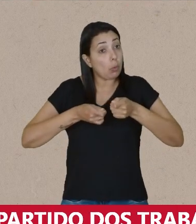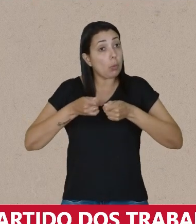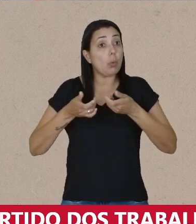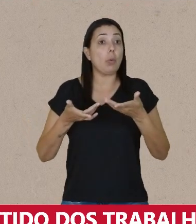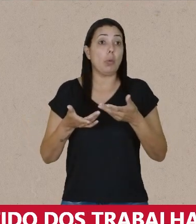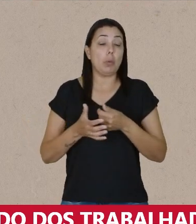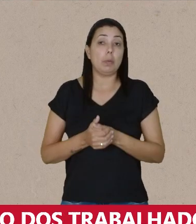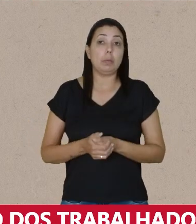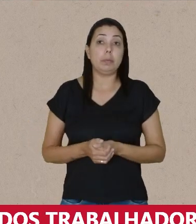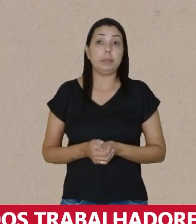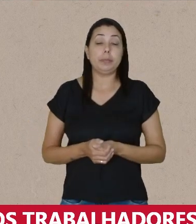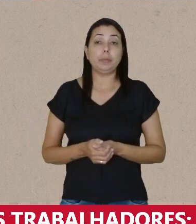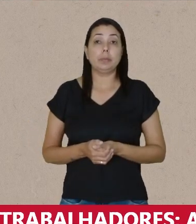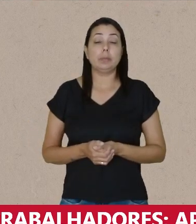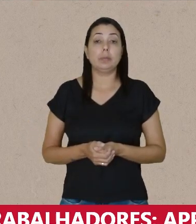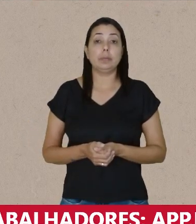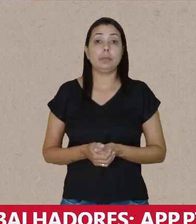isso?